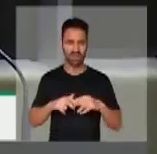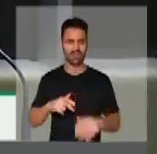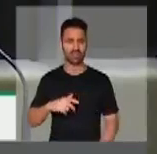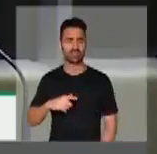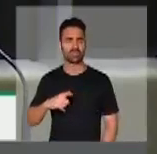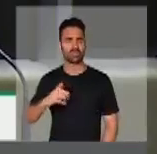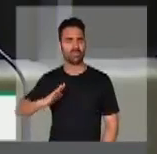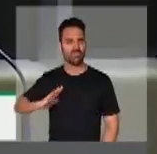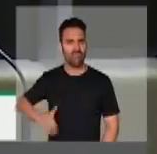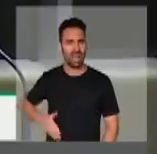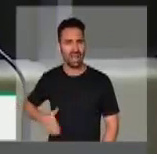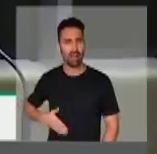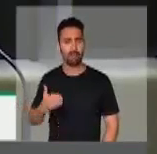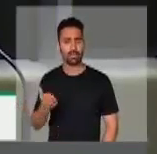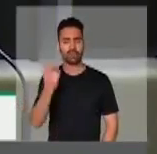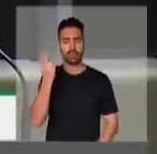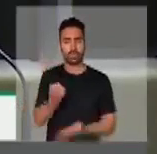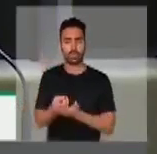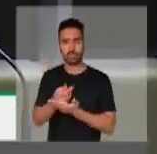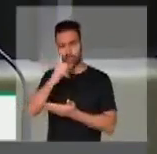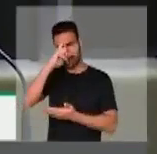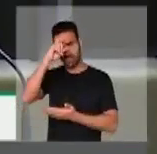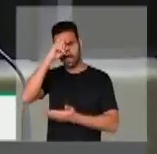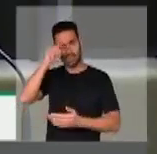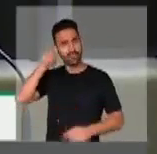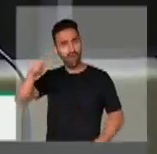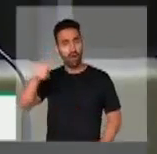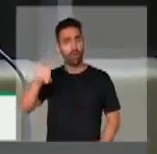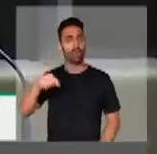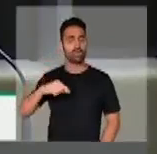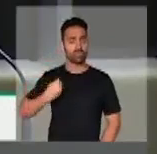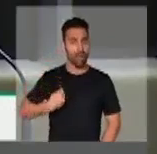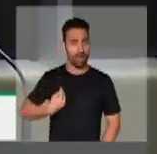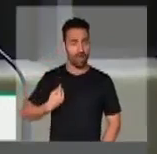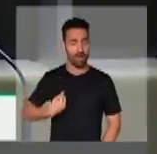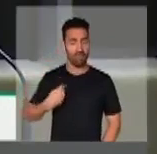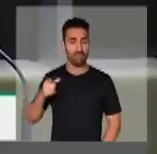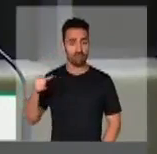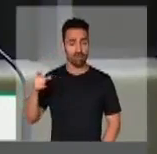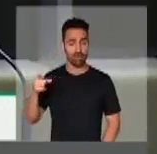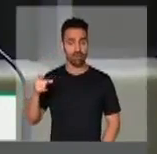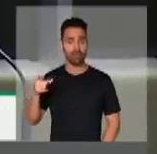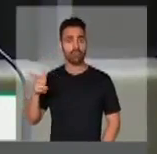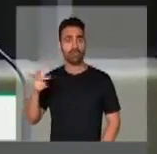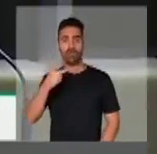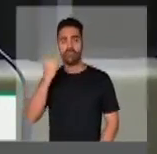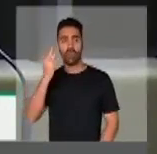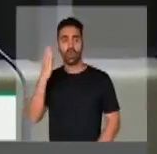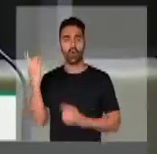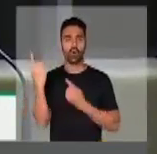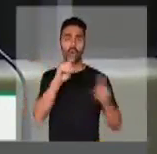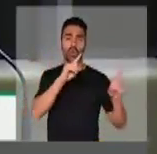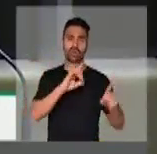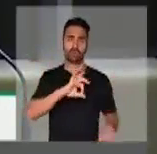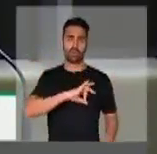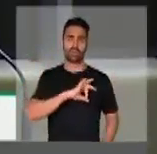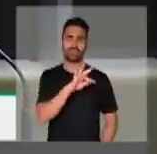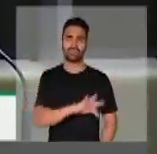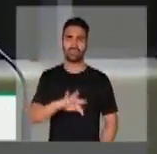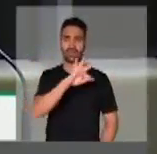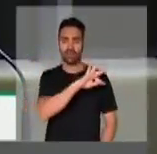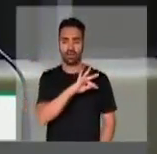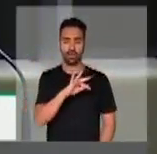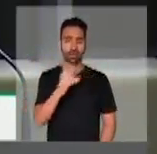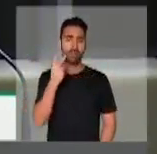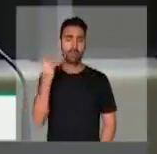num leito de hospital, fez questão de questionar o trabalho da Polícia Federal para